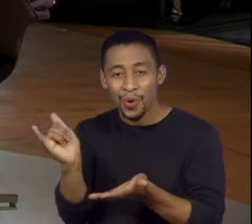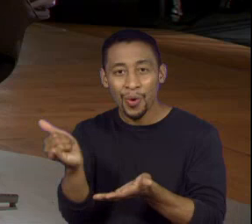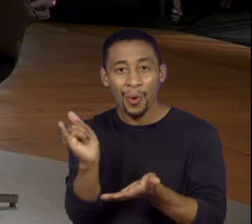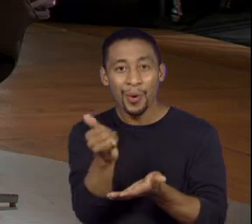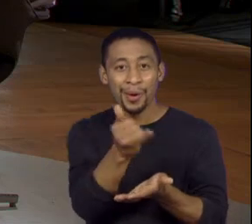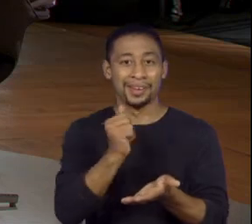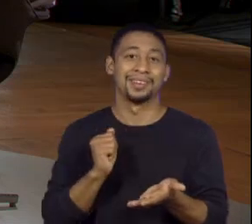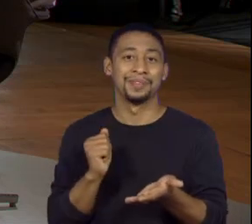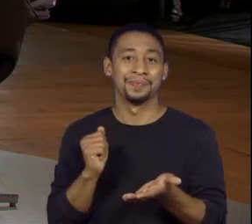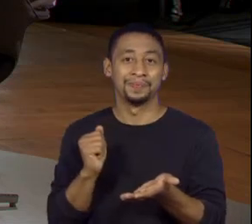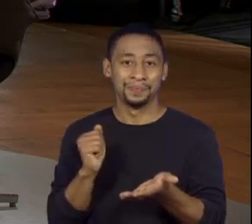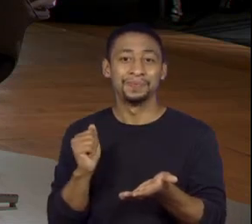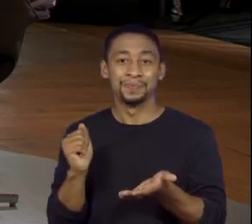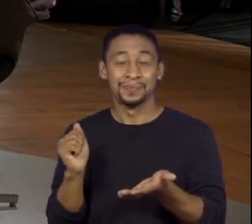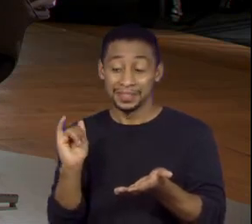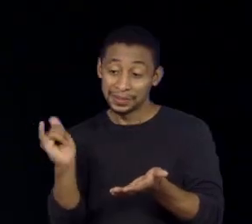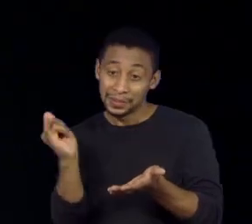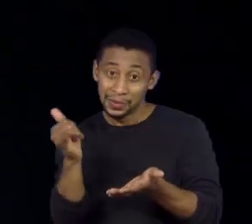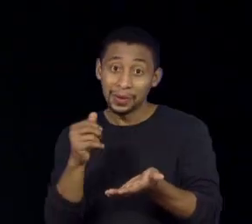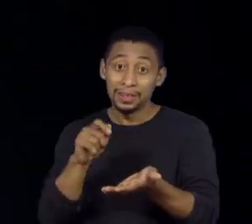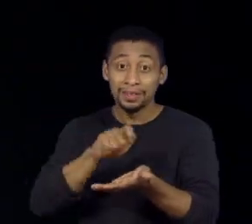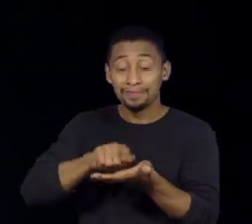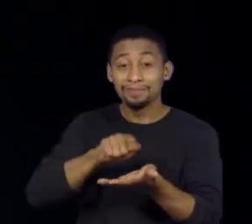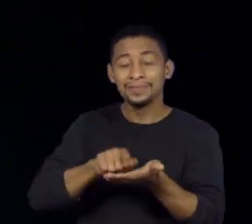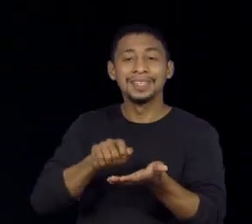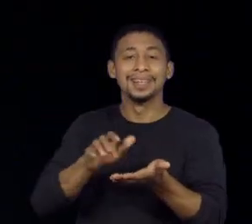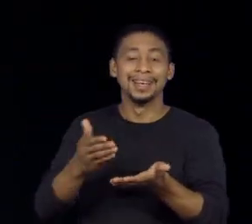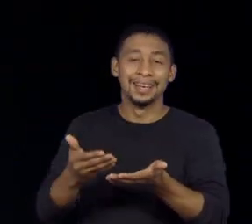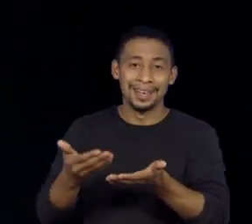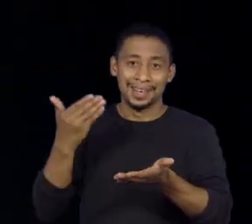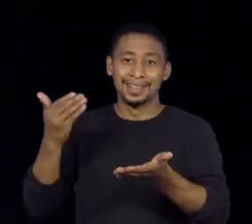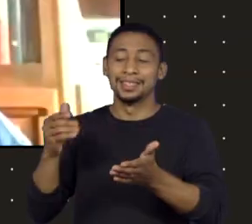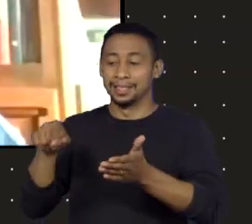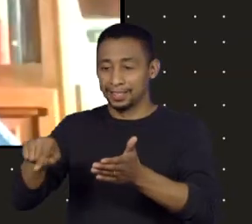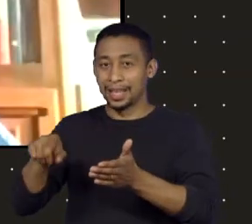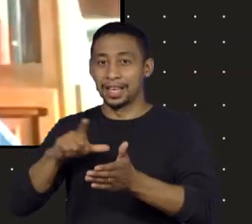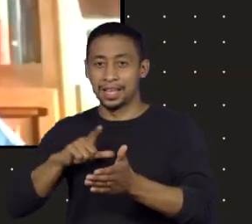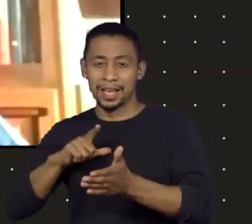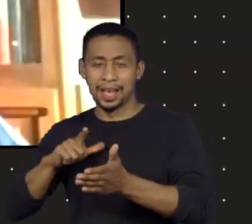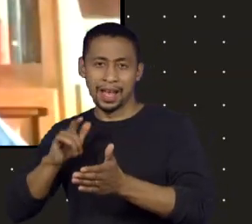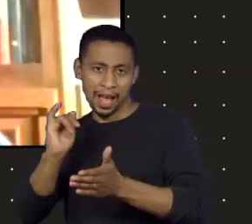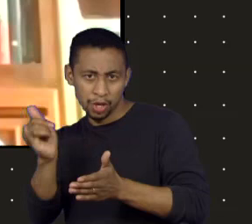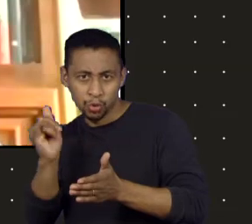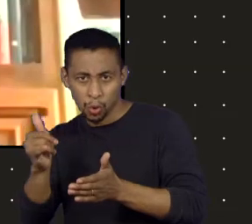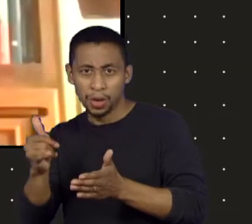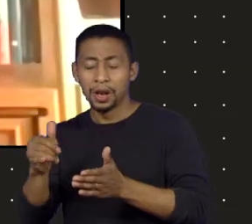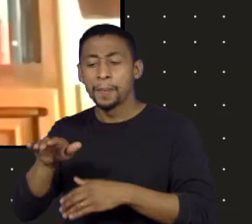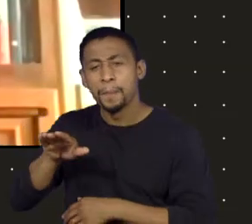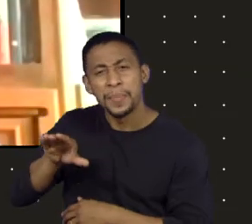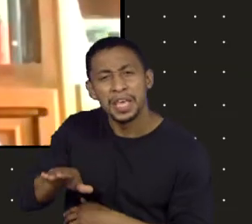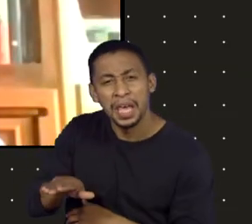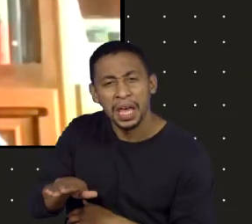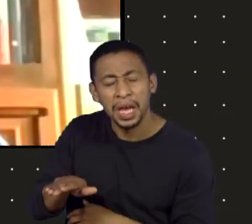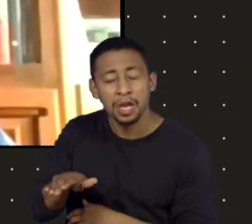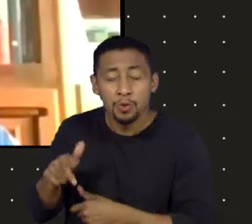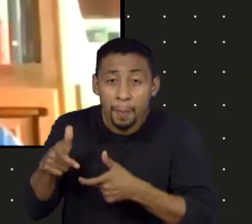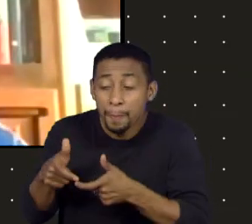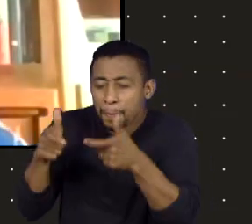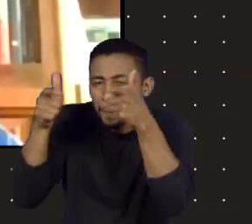que começa onde acaba o Pequeno Príncipe. E eu fiz umas